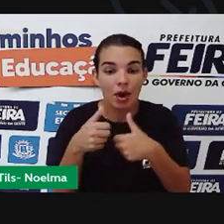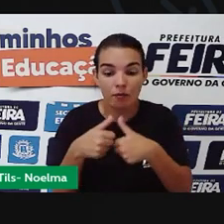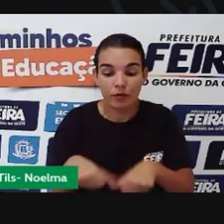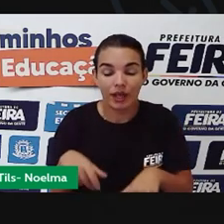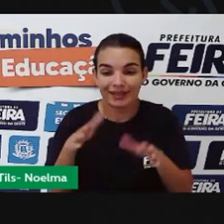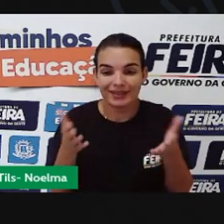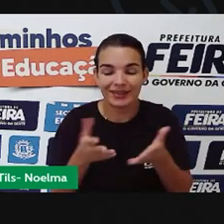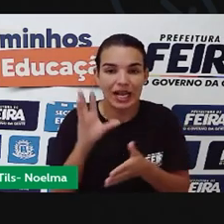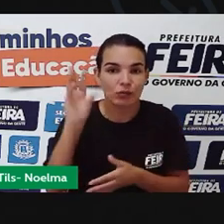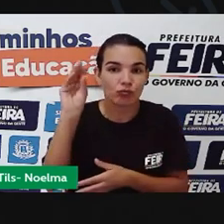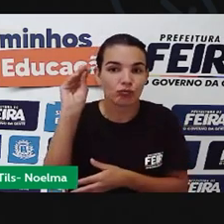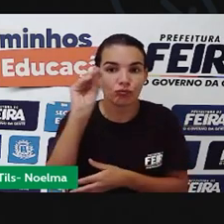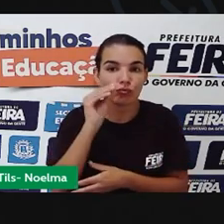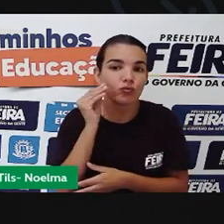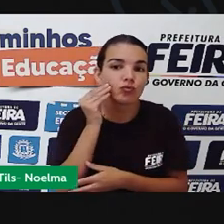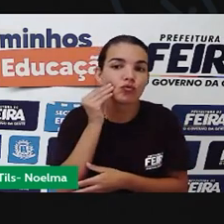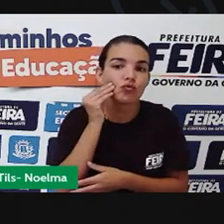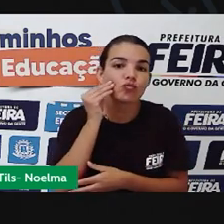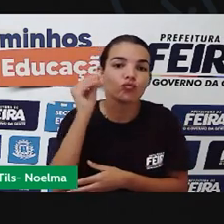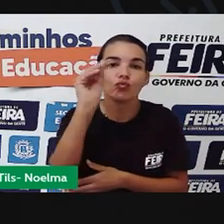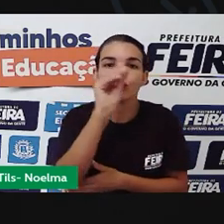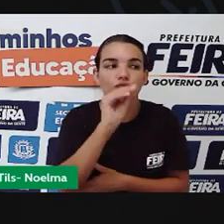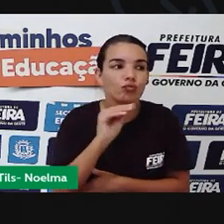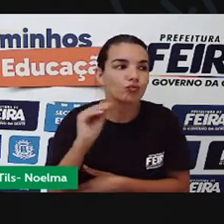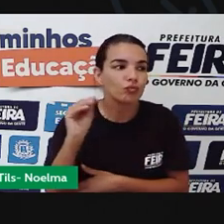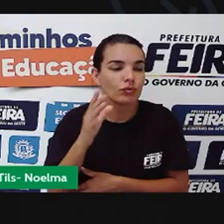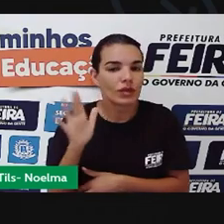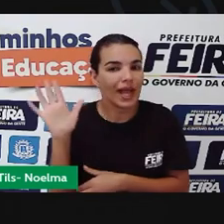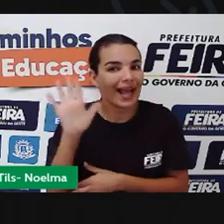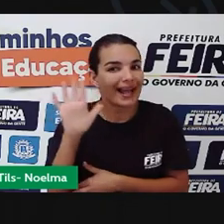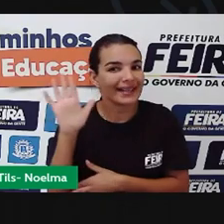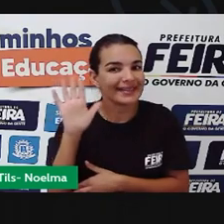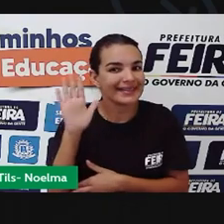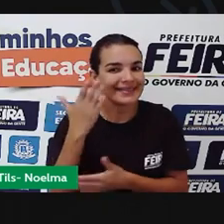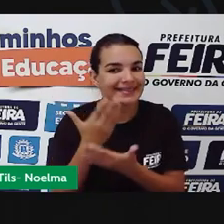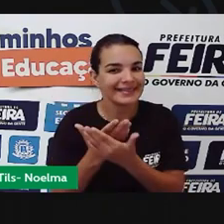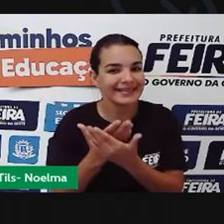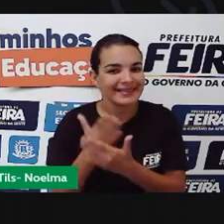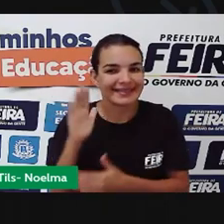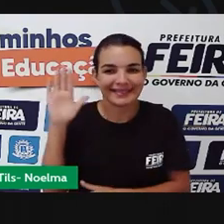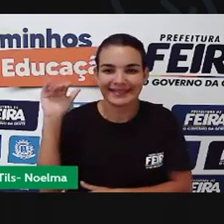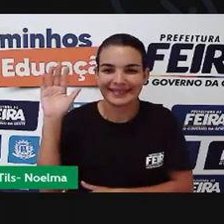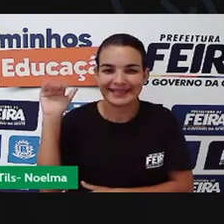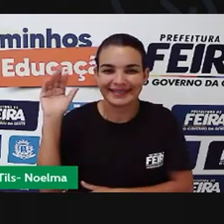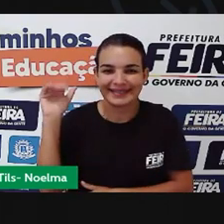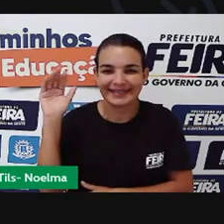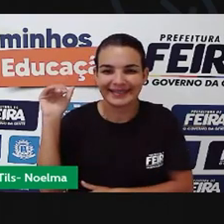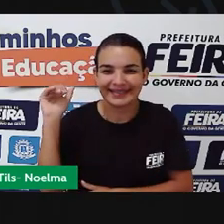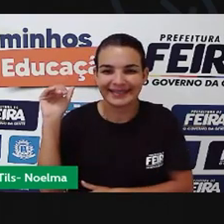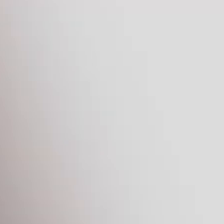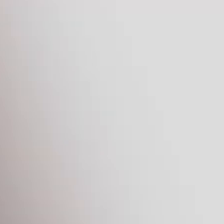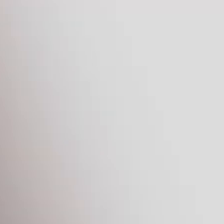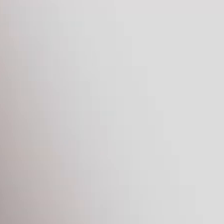Beijinho no coração de cada um de vocês e até a próxima aula. Tchau, tchau.